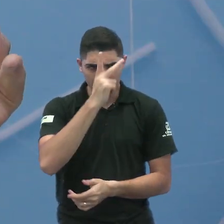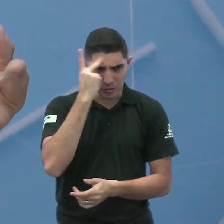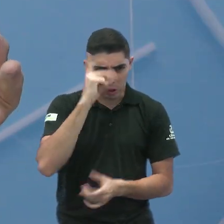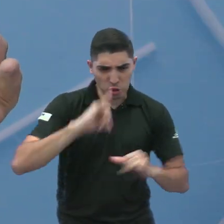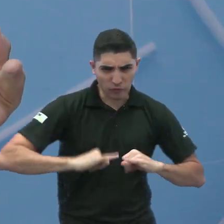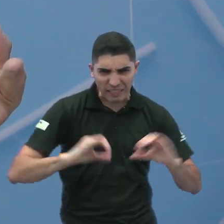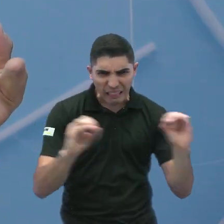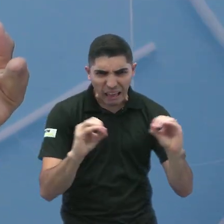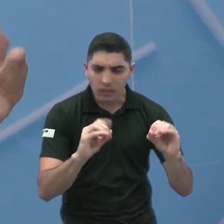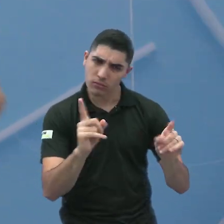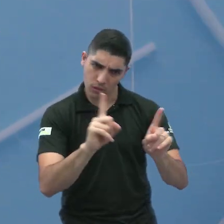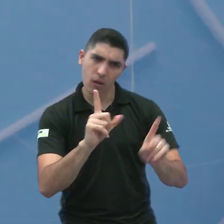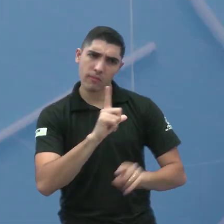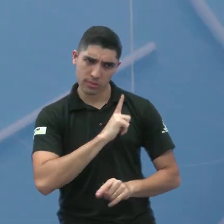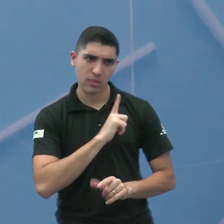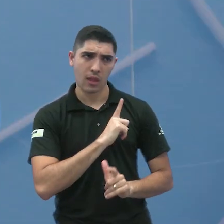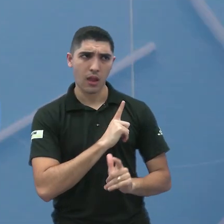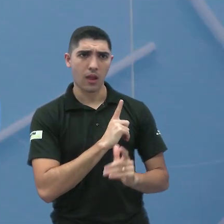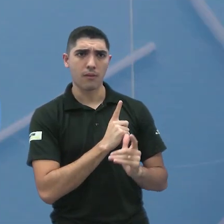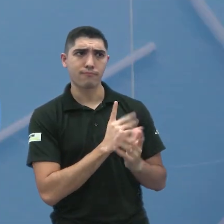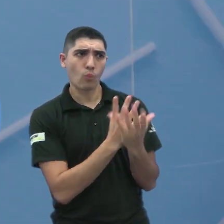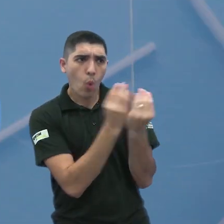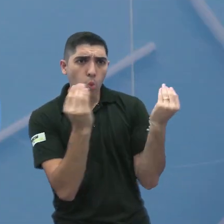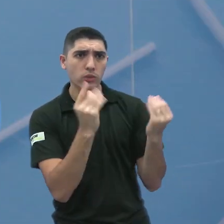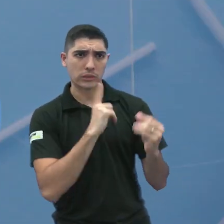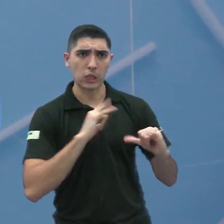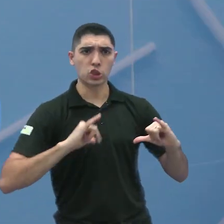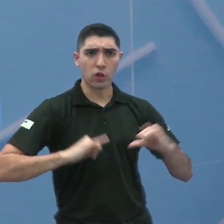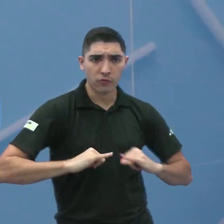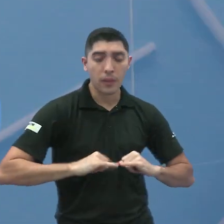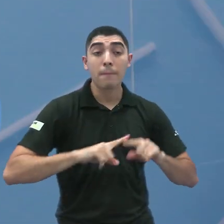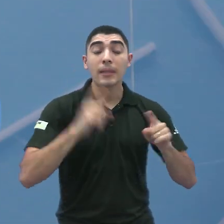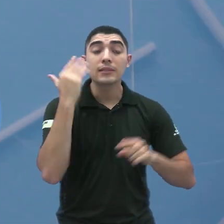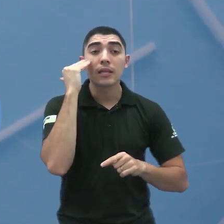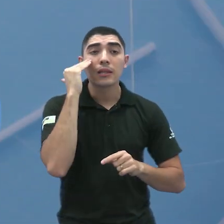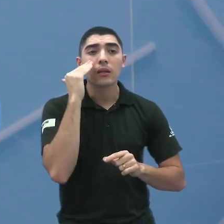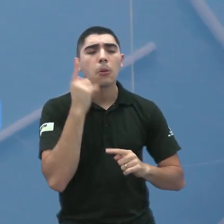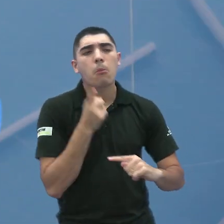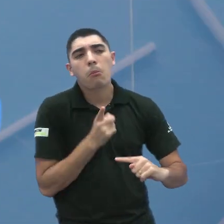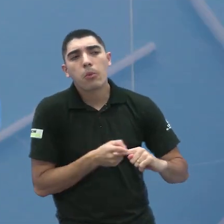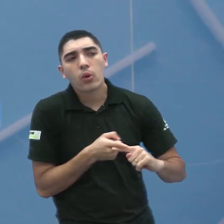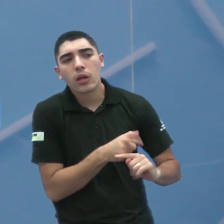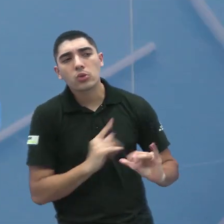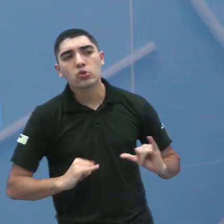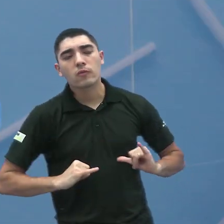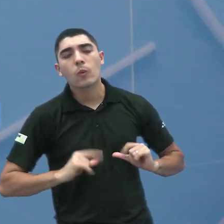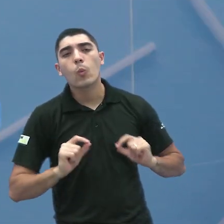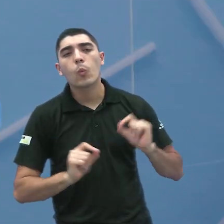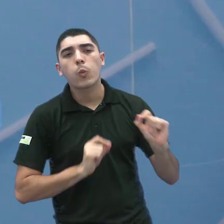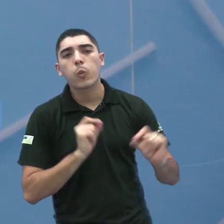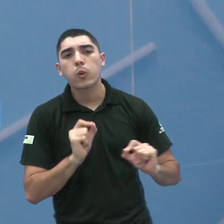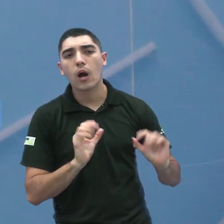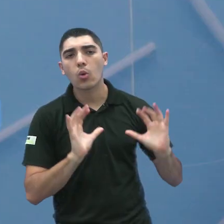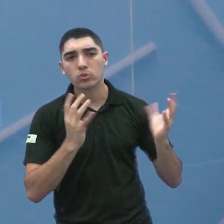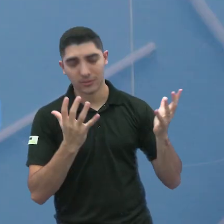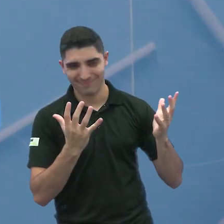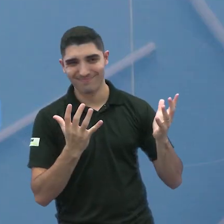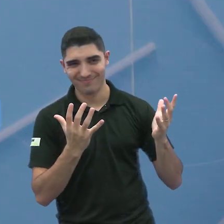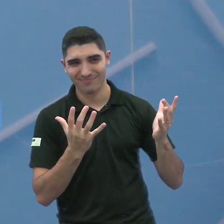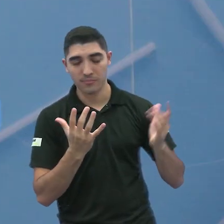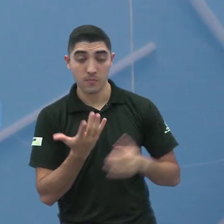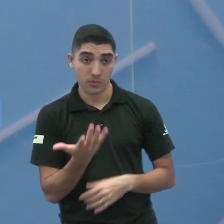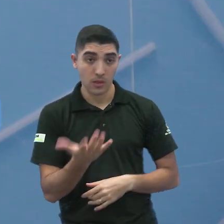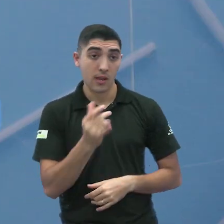estejam em sofrimento. Isso também é muito importante. A questão é qual é o sofrimento. Há uma